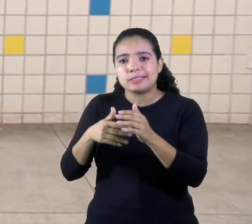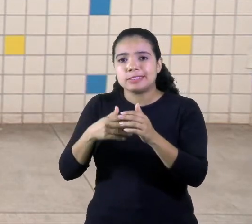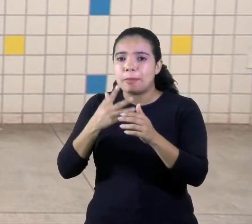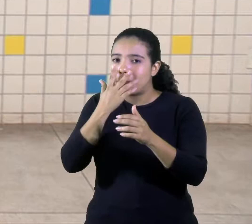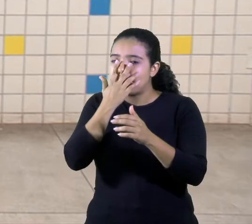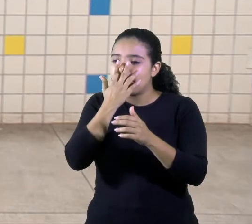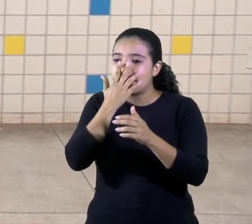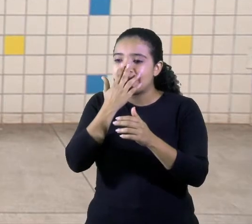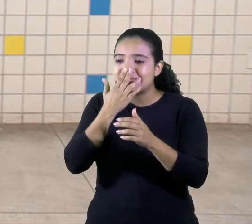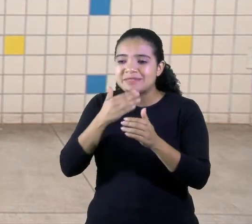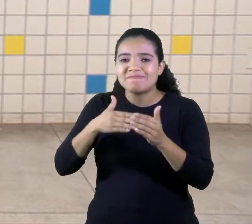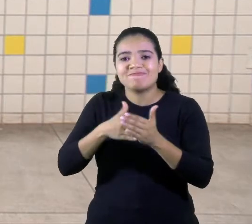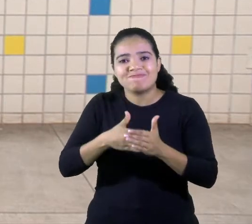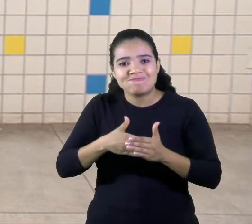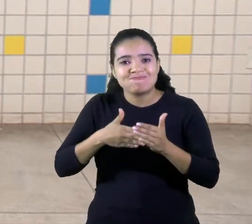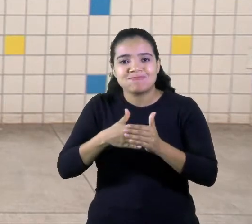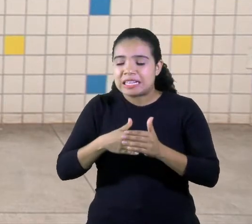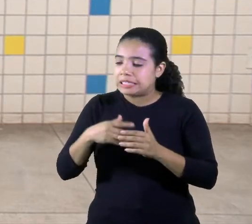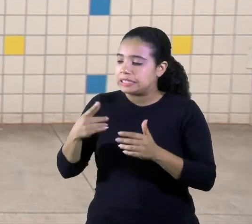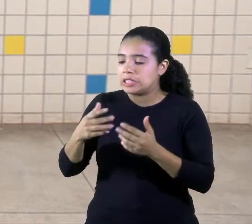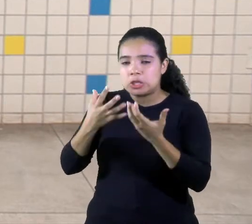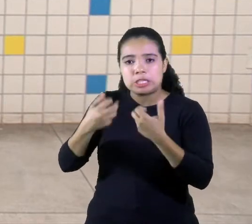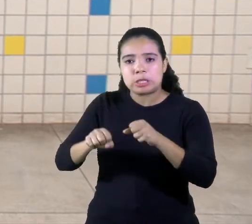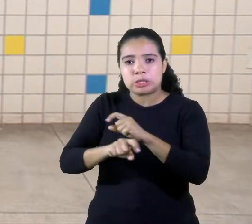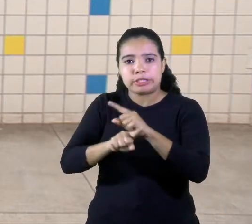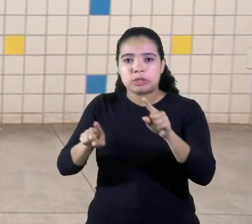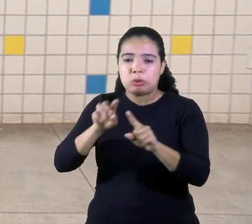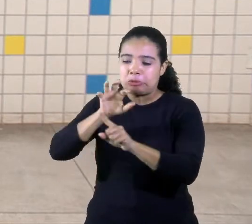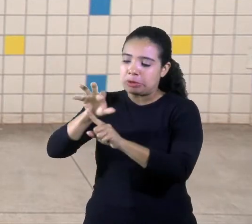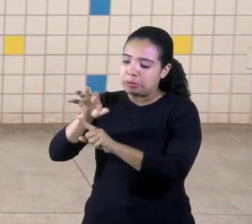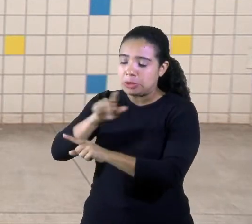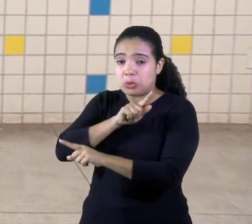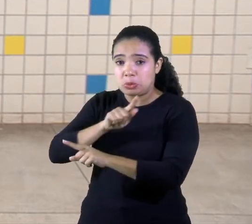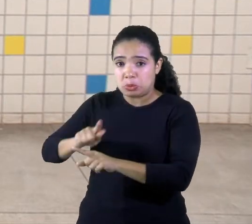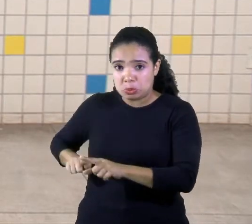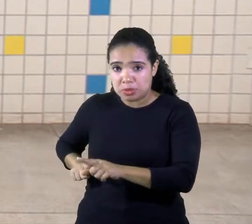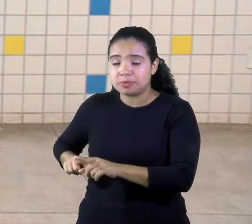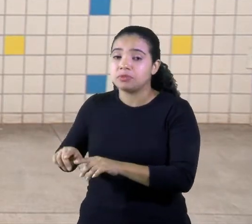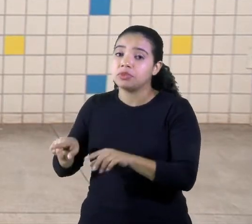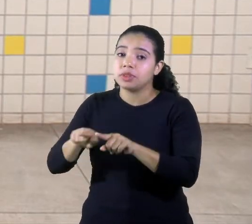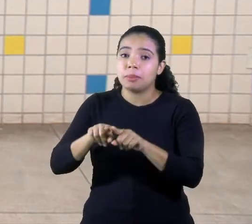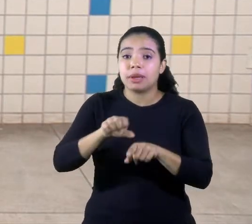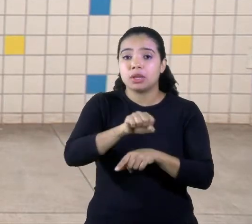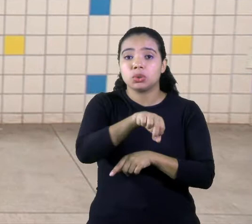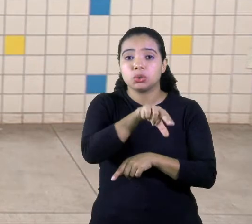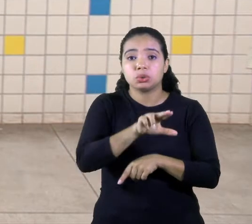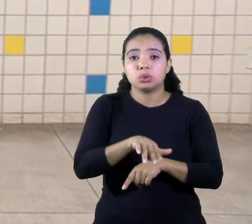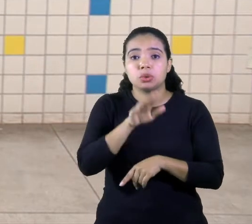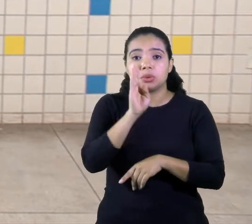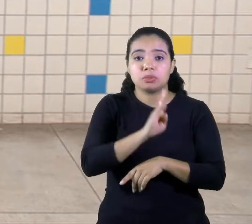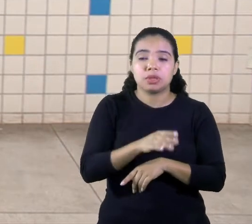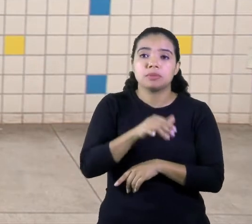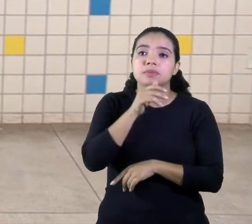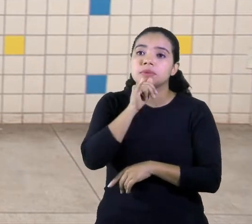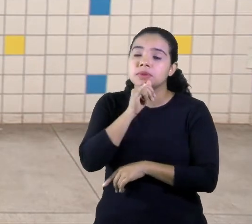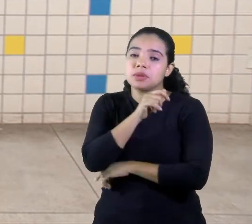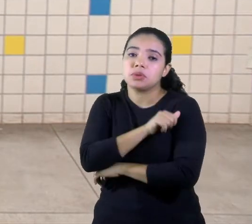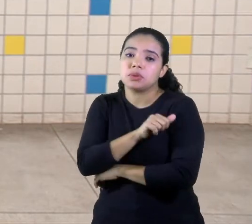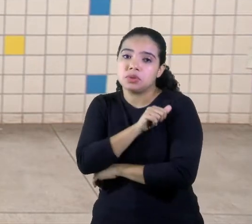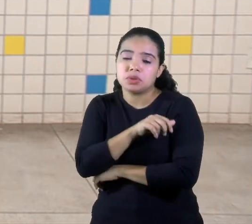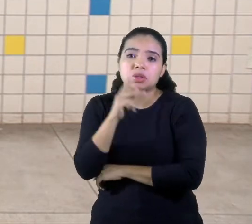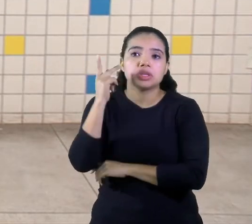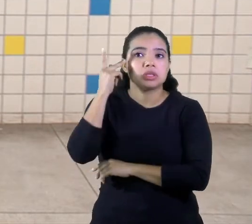e aquelas tribos mais longínquas da região sul, principalmente sudeste do Brasil, Rio de Janeiro,